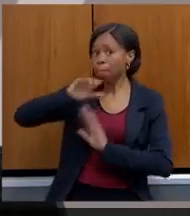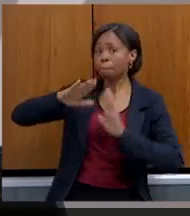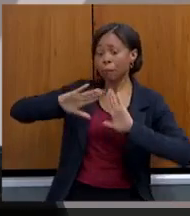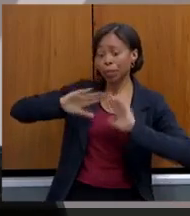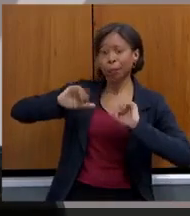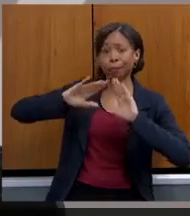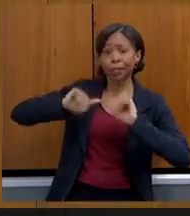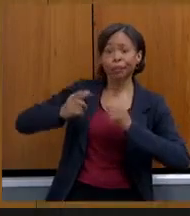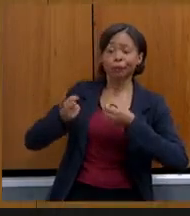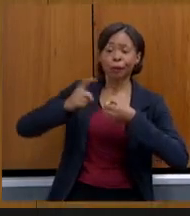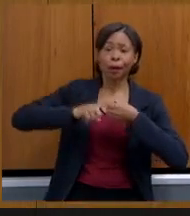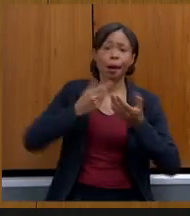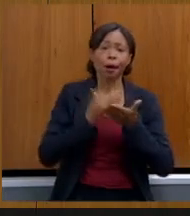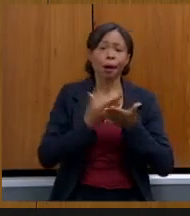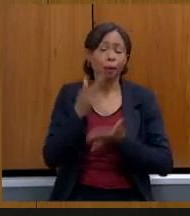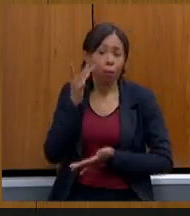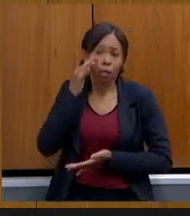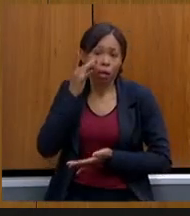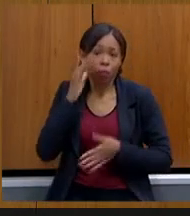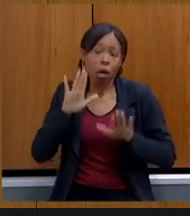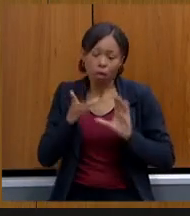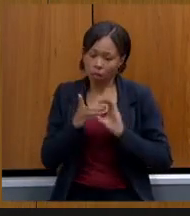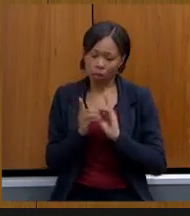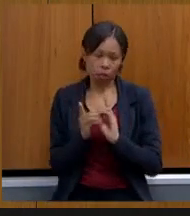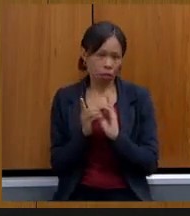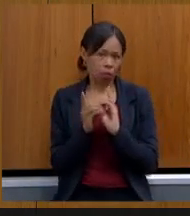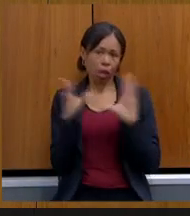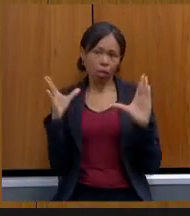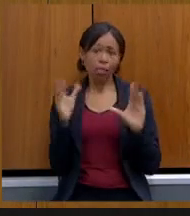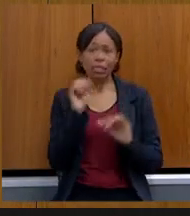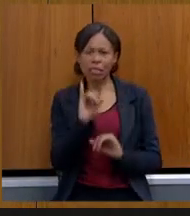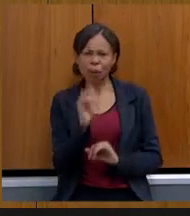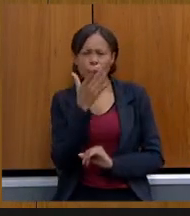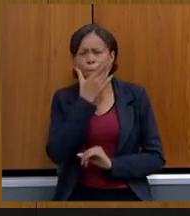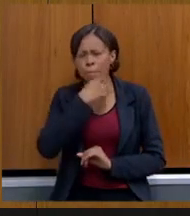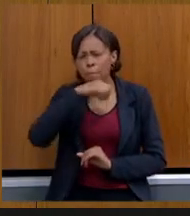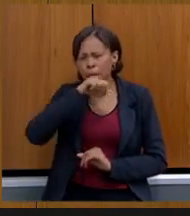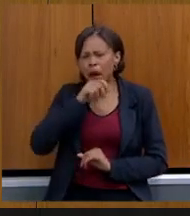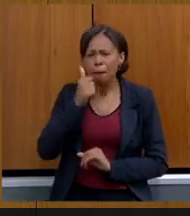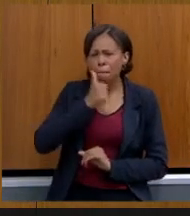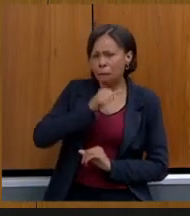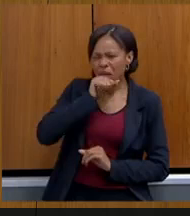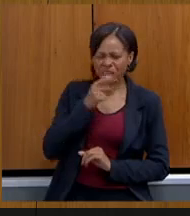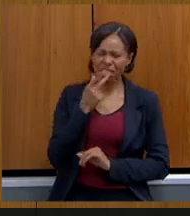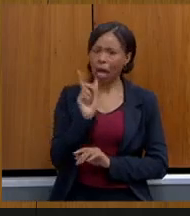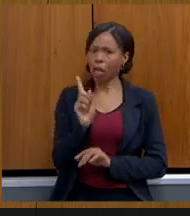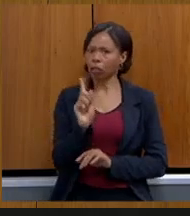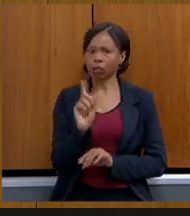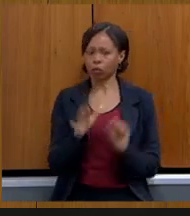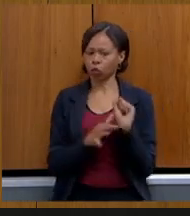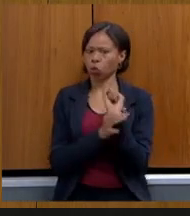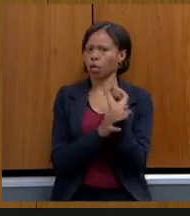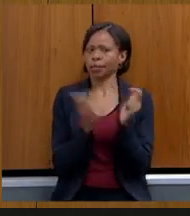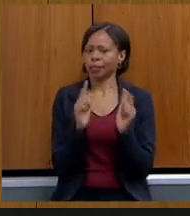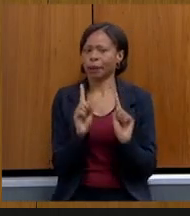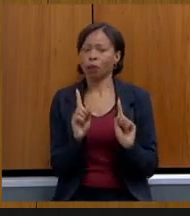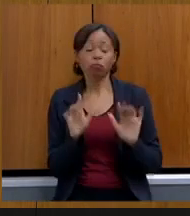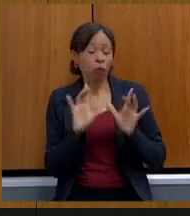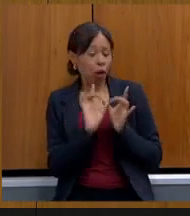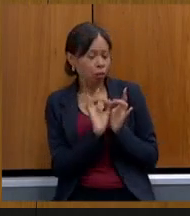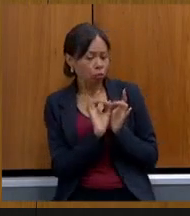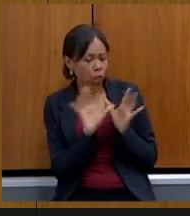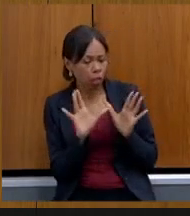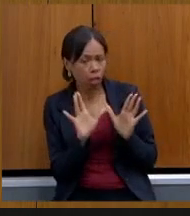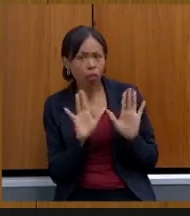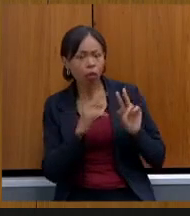de Equilíbrio né de democracia o pai que achar ainda que não está seguro que levar Não leve continua online agora que ele pai